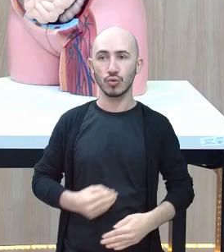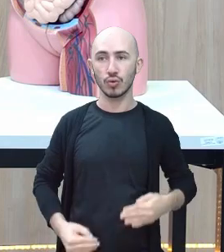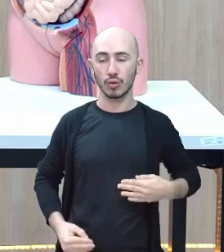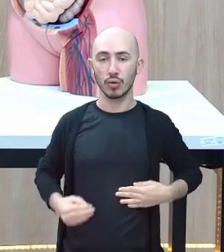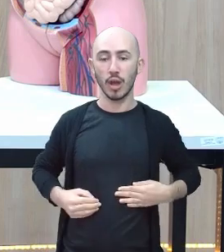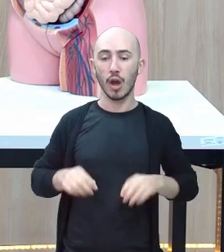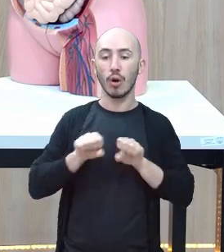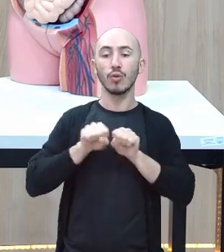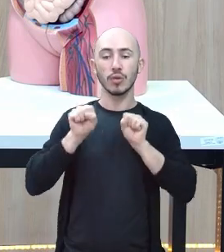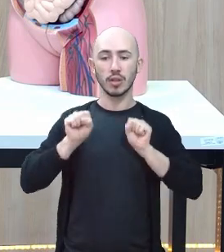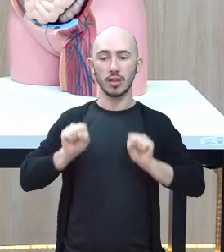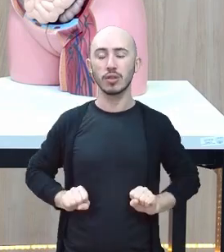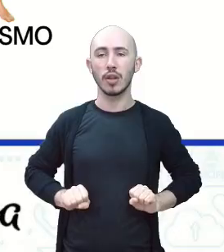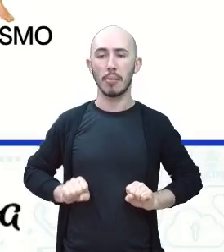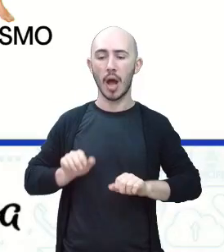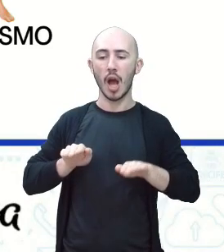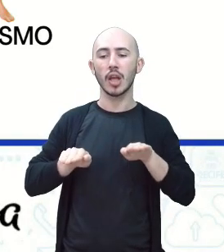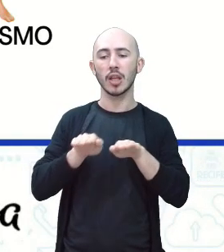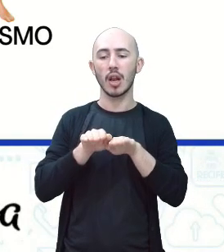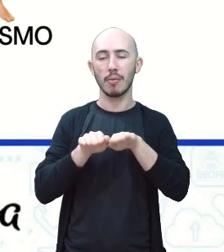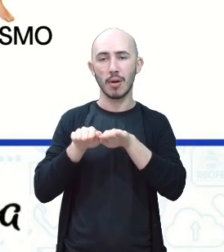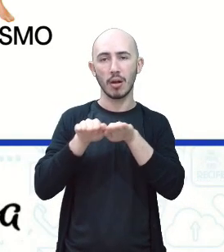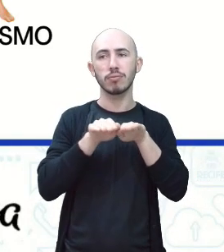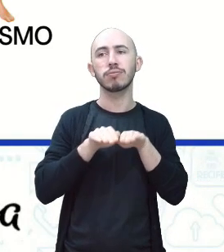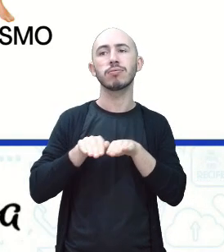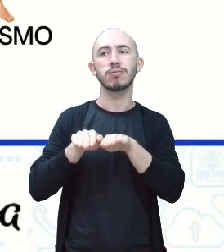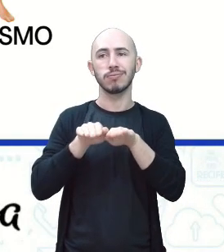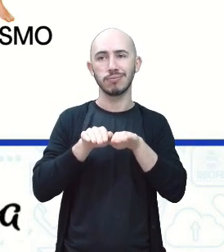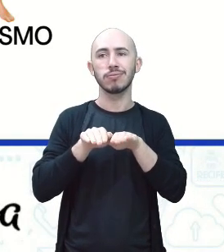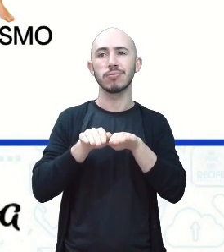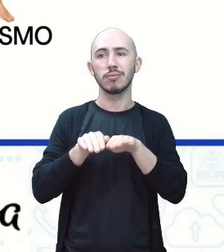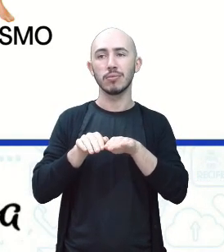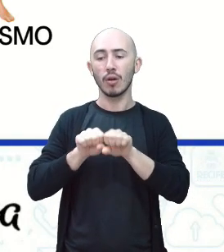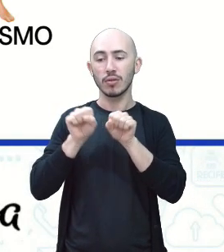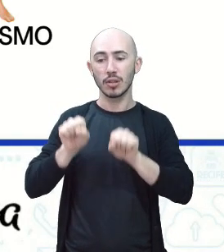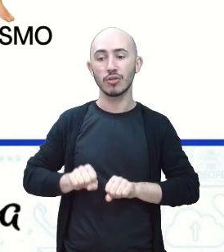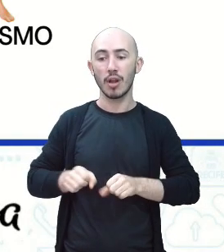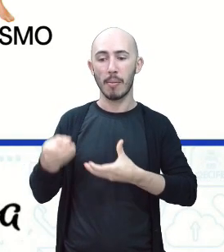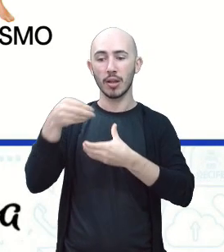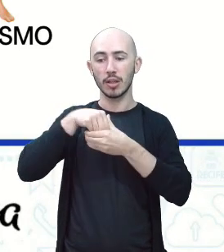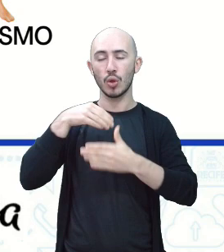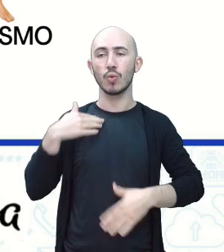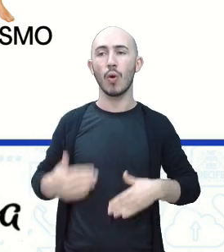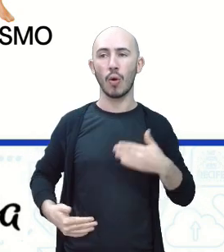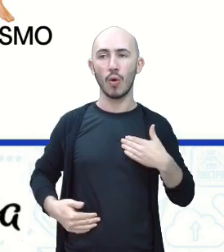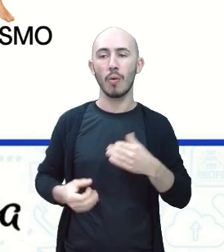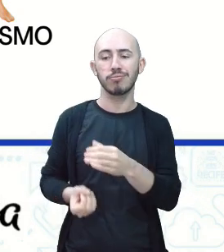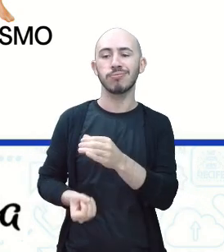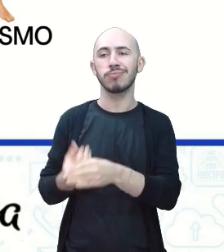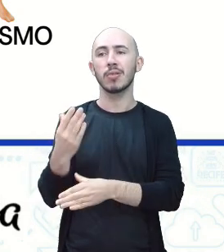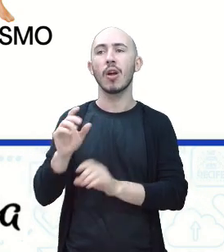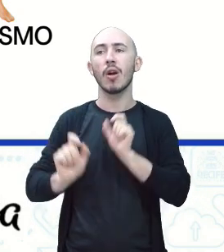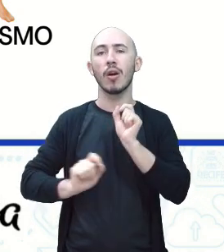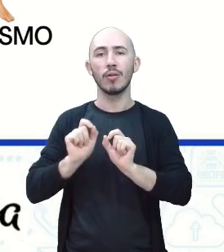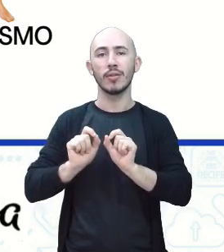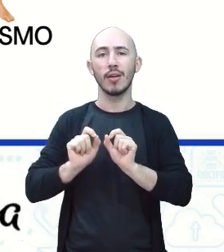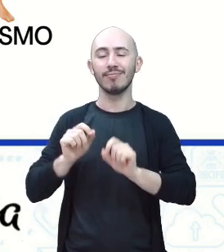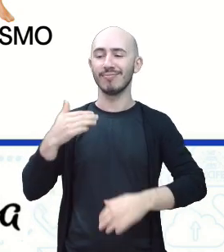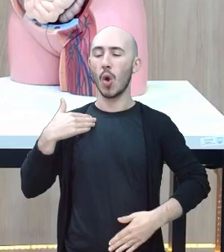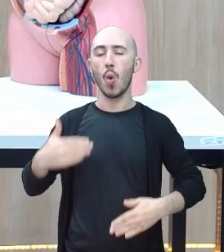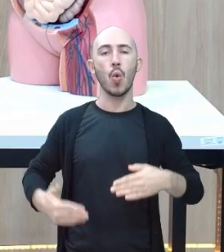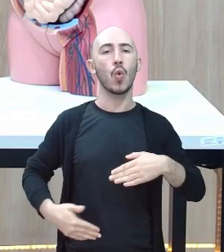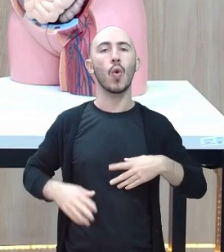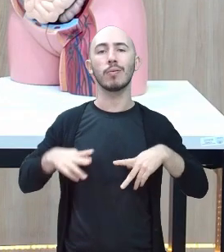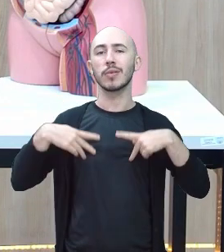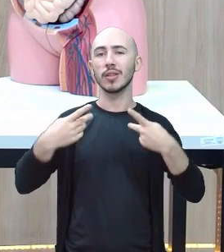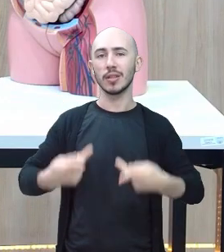um sistema equilibrado. E os sistemas em conjunto, eles formam o nosso organismo.